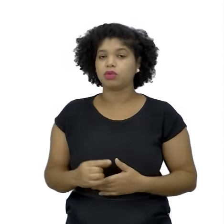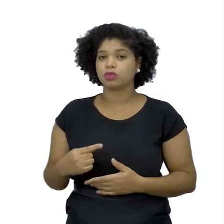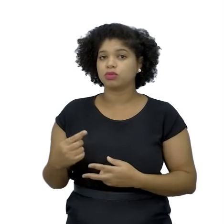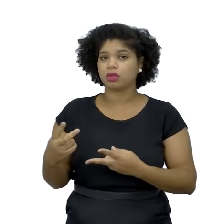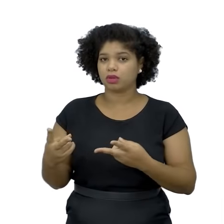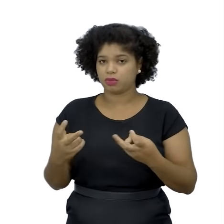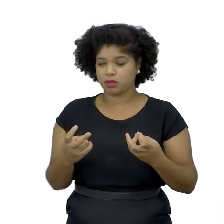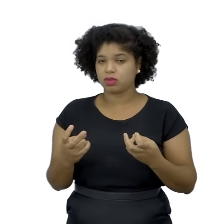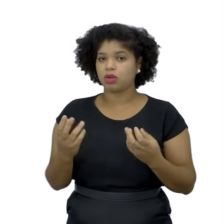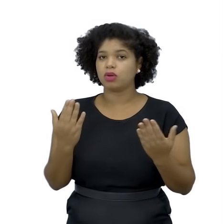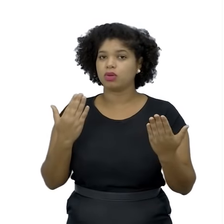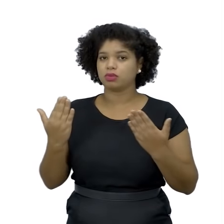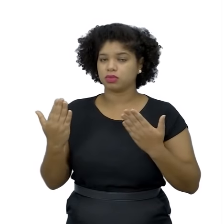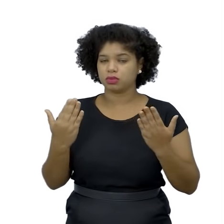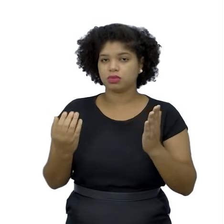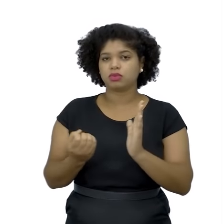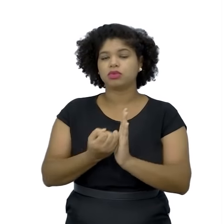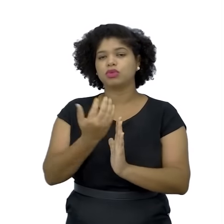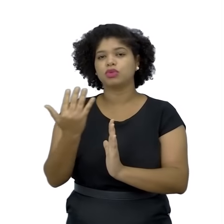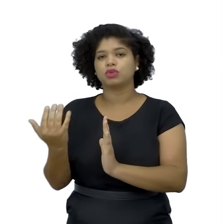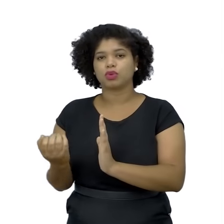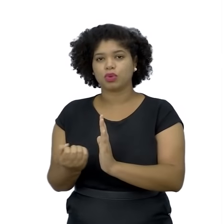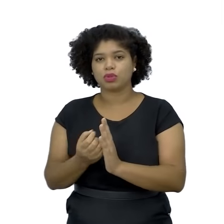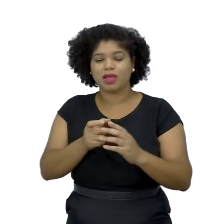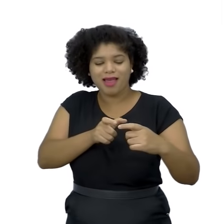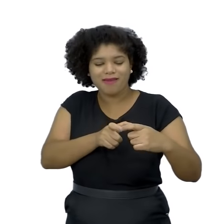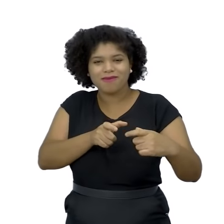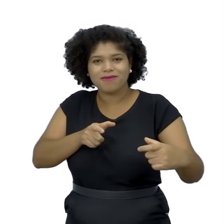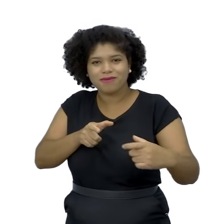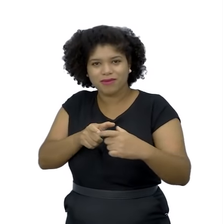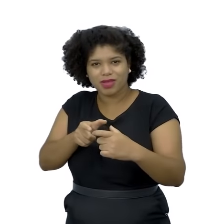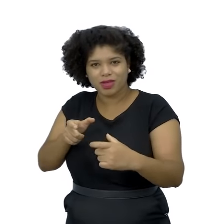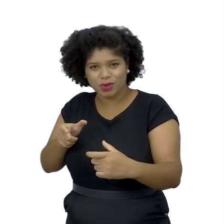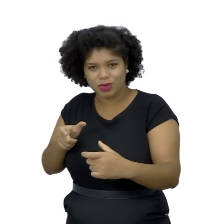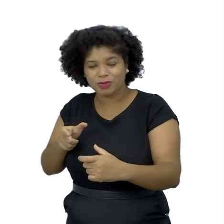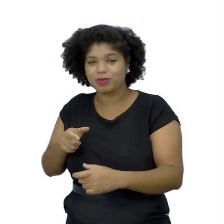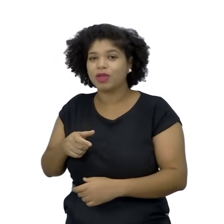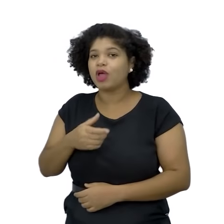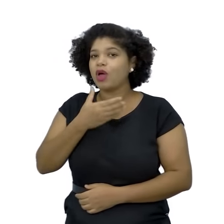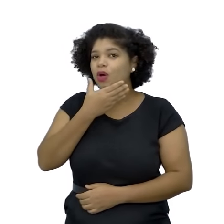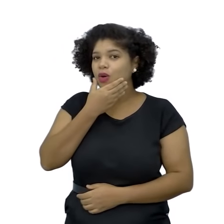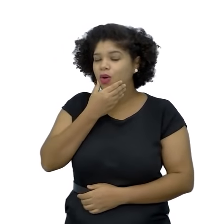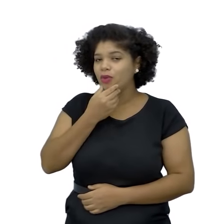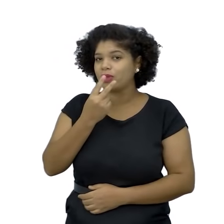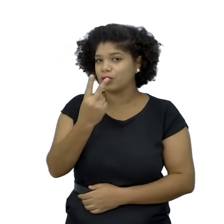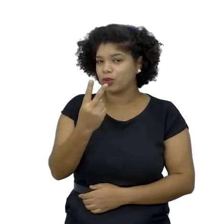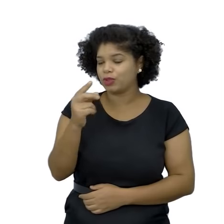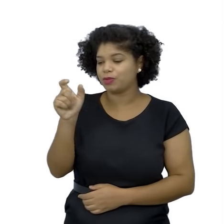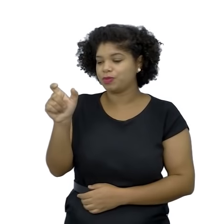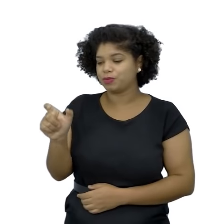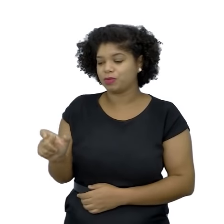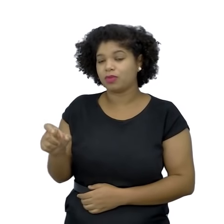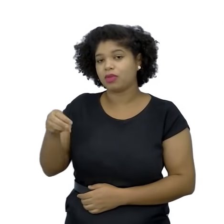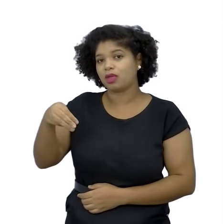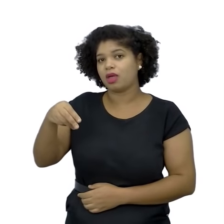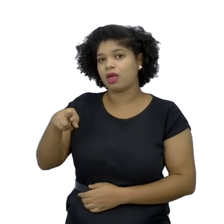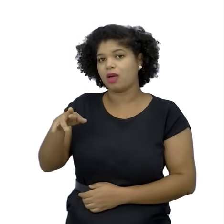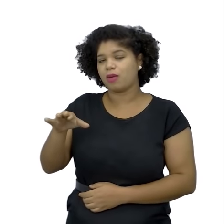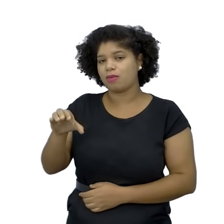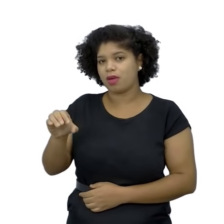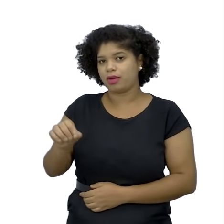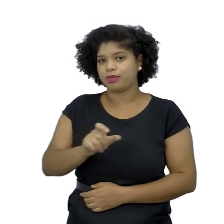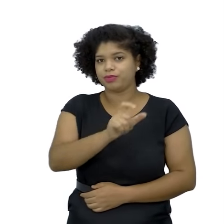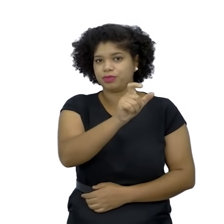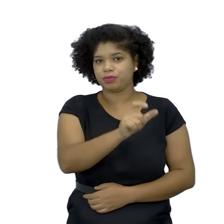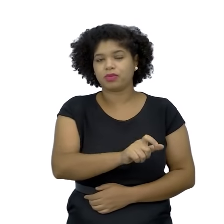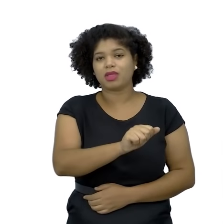uma comparação de quantidades de figurinhas entre Mário e Alex. Alex tem